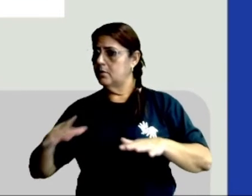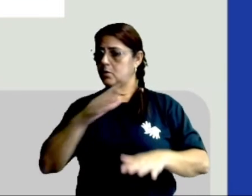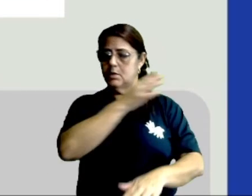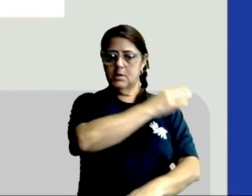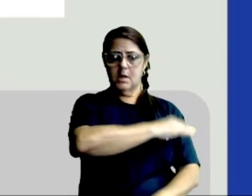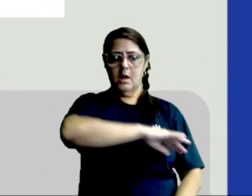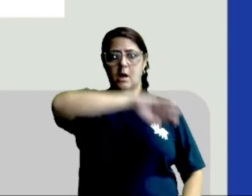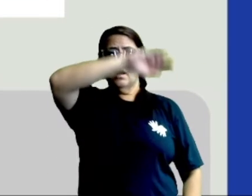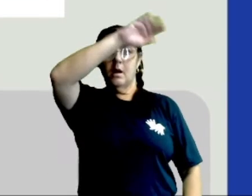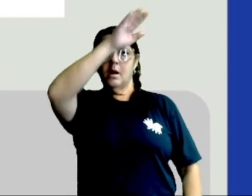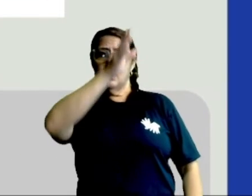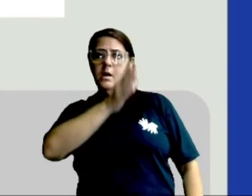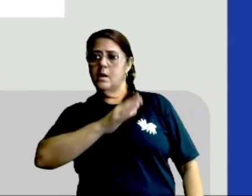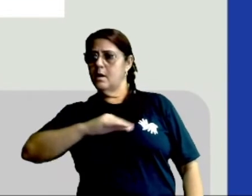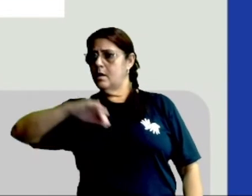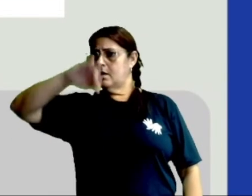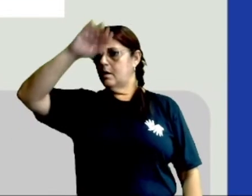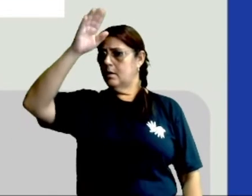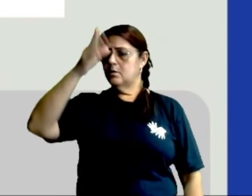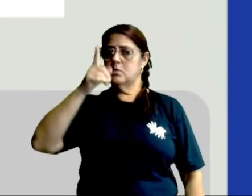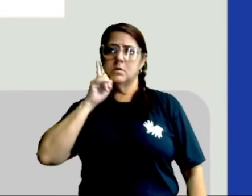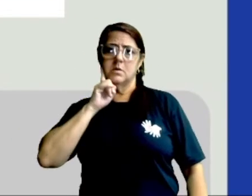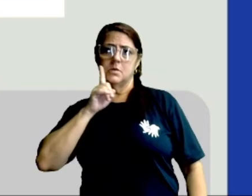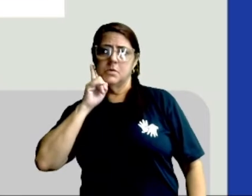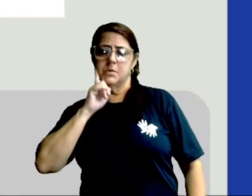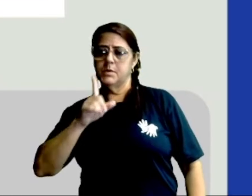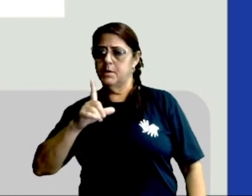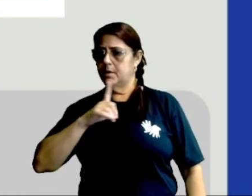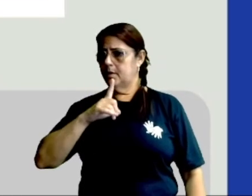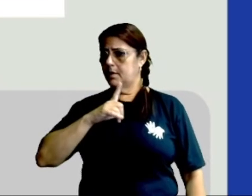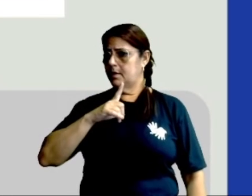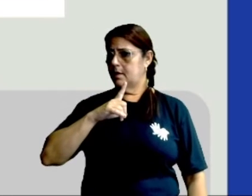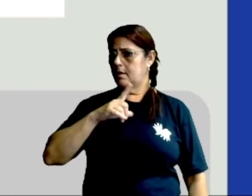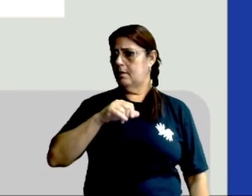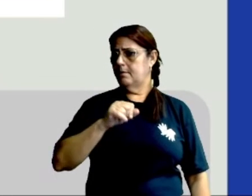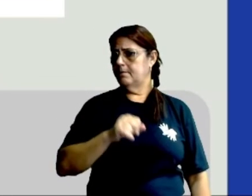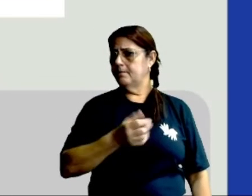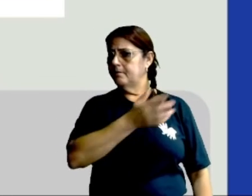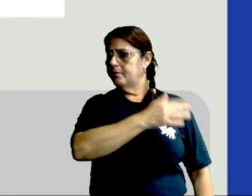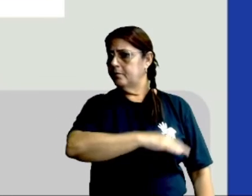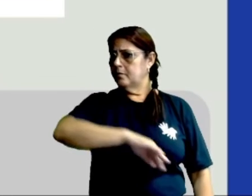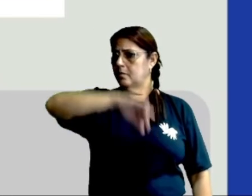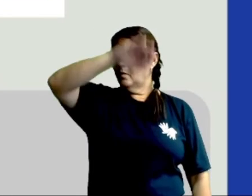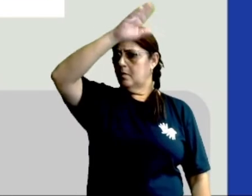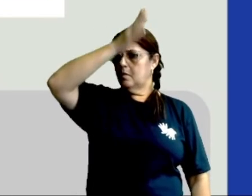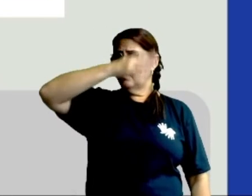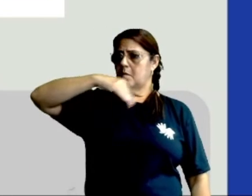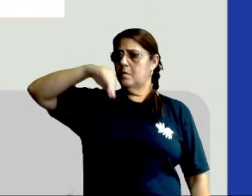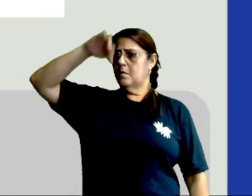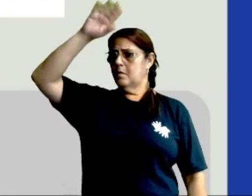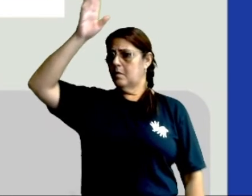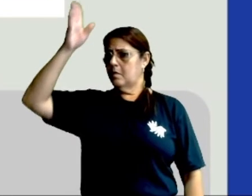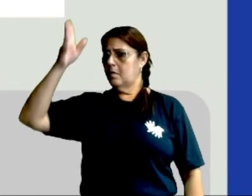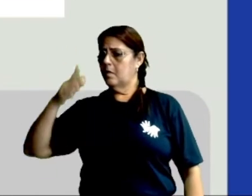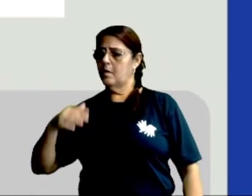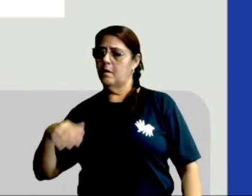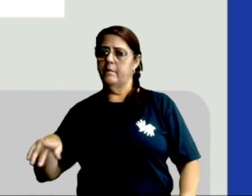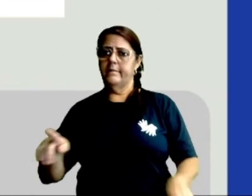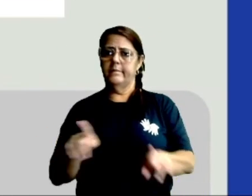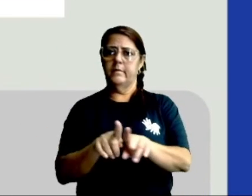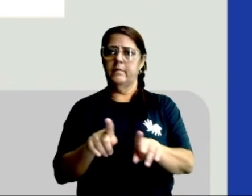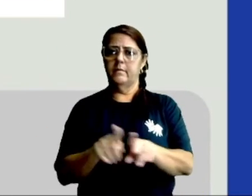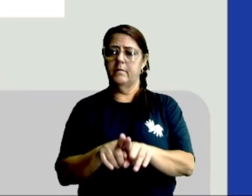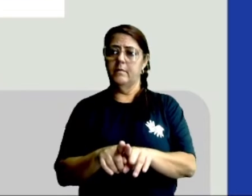né, nos Apalaches, nos Estados Unidos, e aqui, né, a Serra do Espinhaço, como poderia ser a Serra da Mantiqueira, né, a Serra do